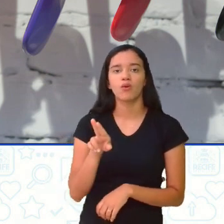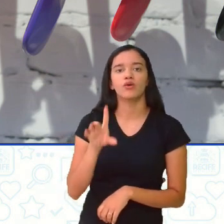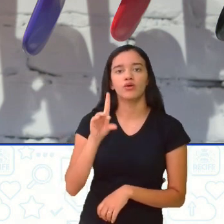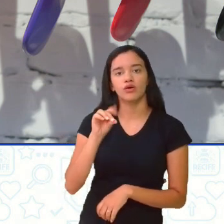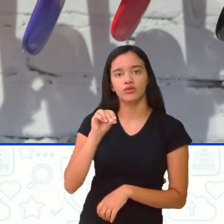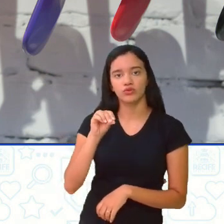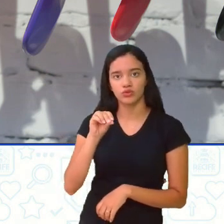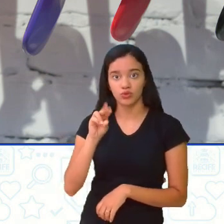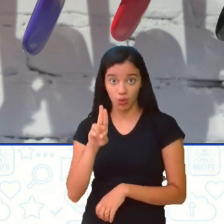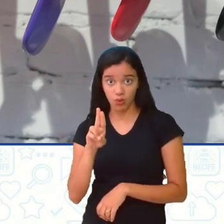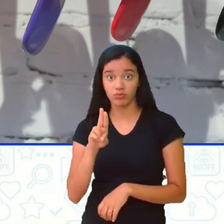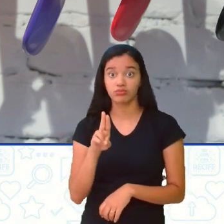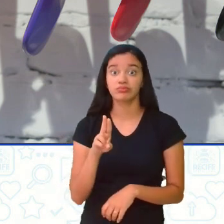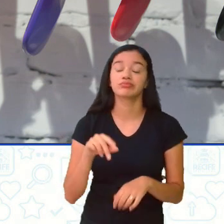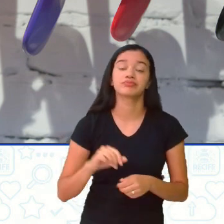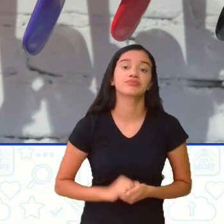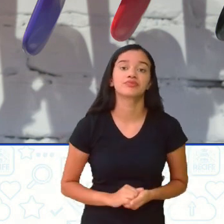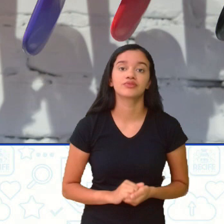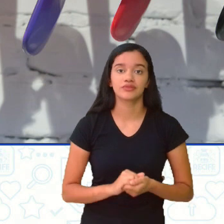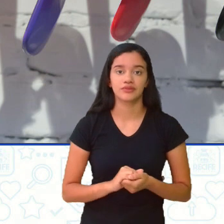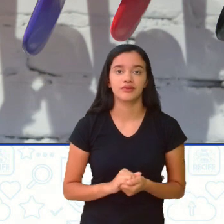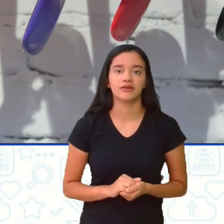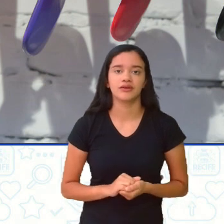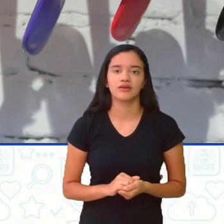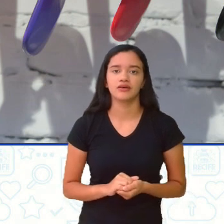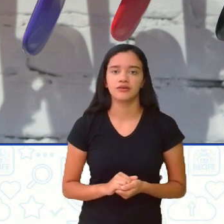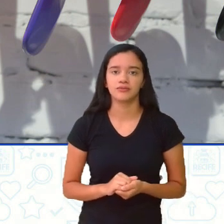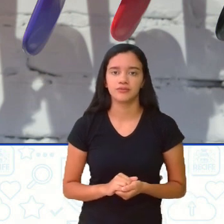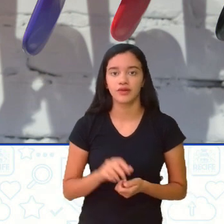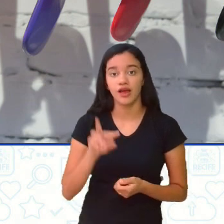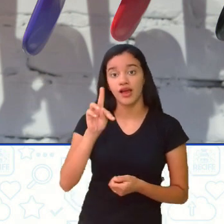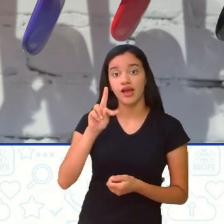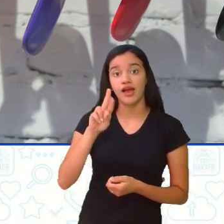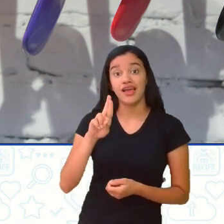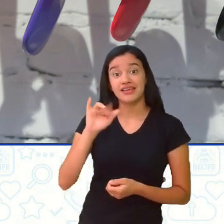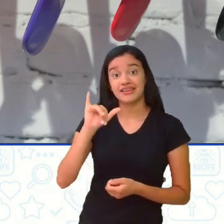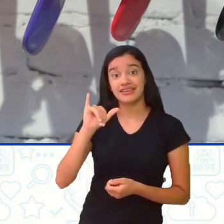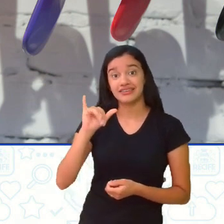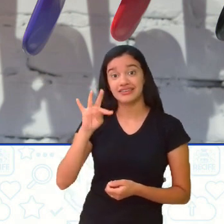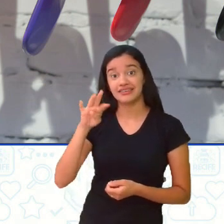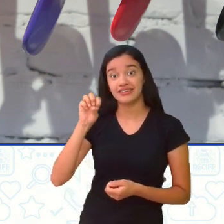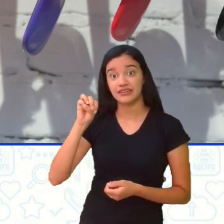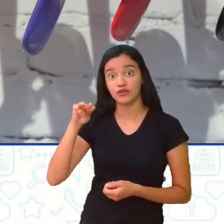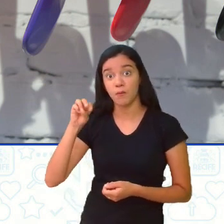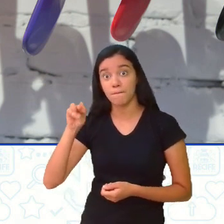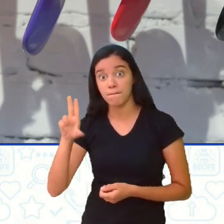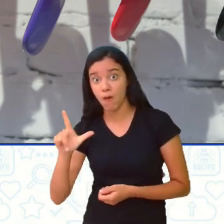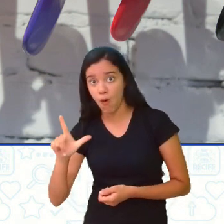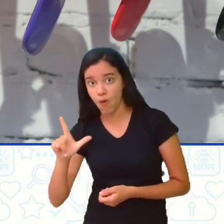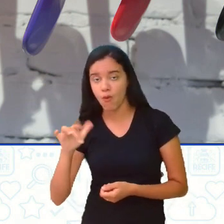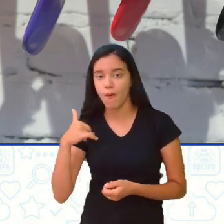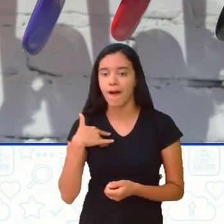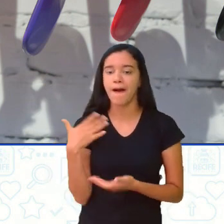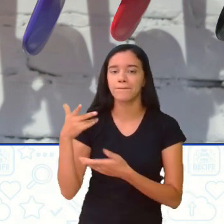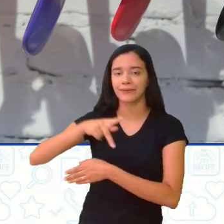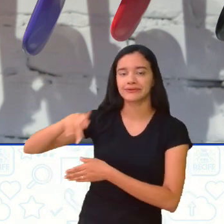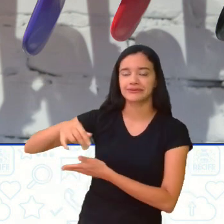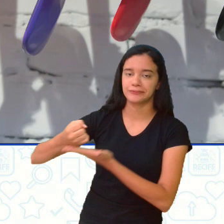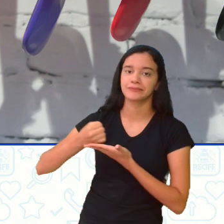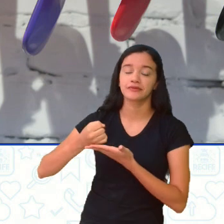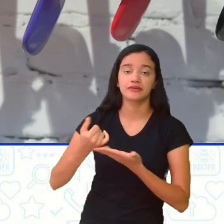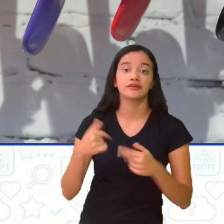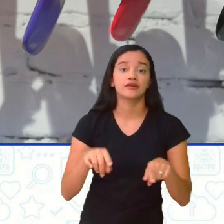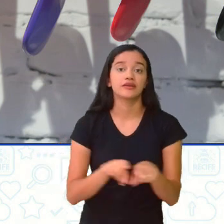Doc Hitball, como é? Hitball. Olha aí, professora Carolina me ajudando, né? Ele já